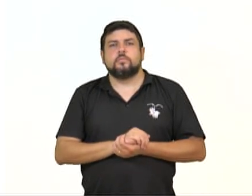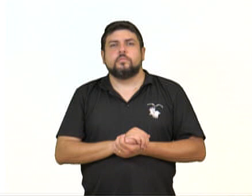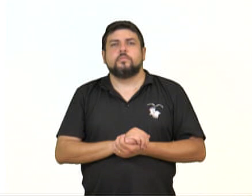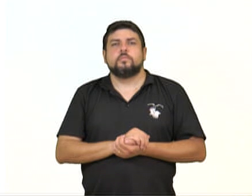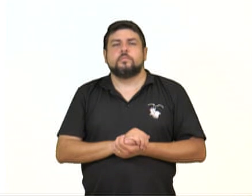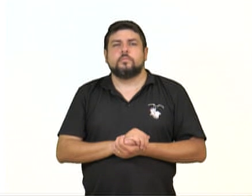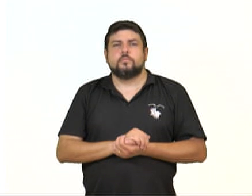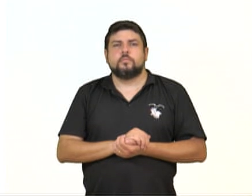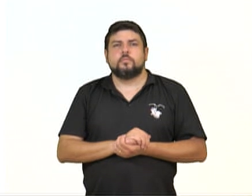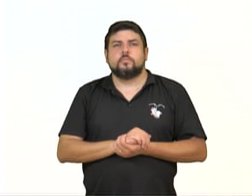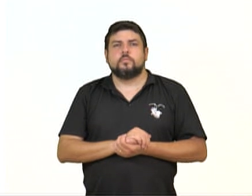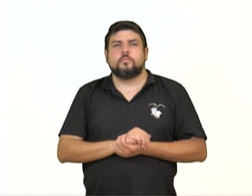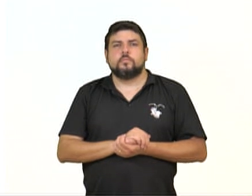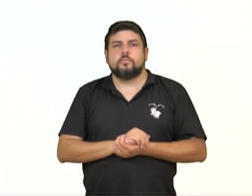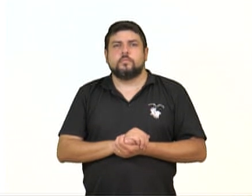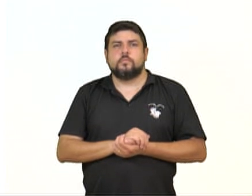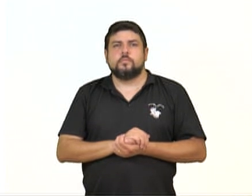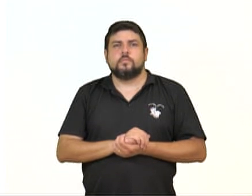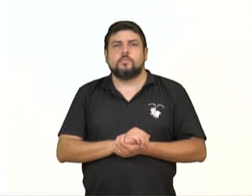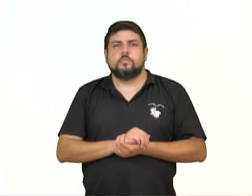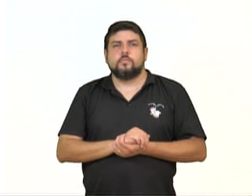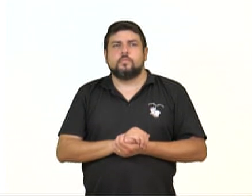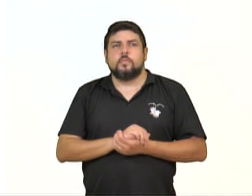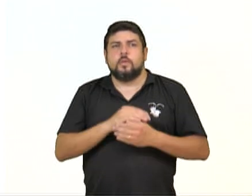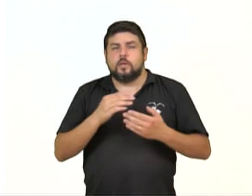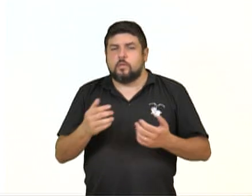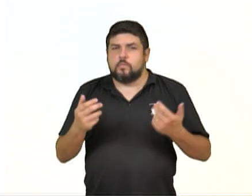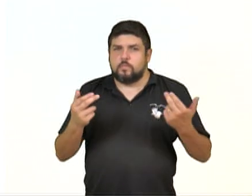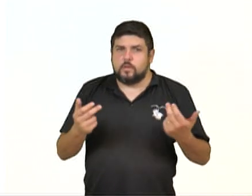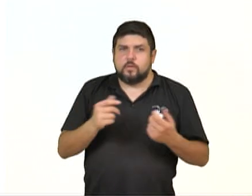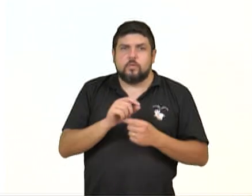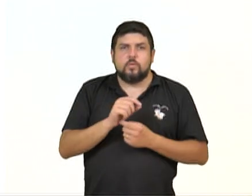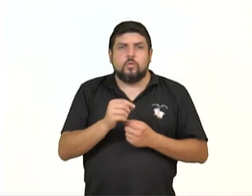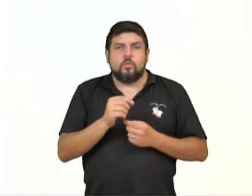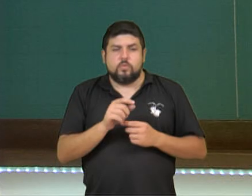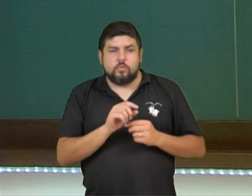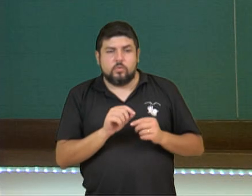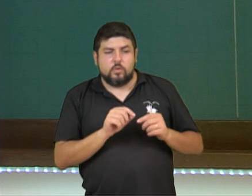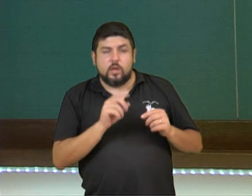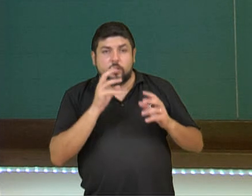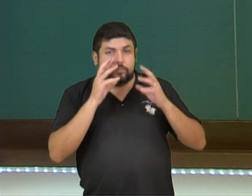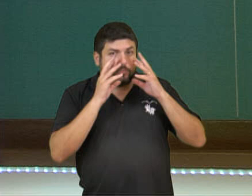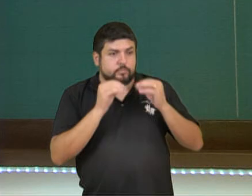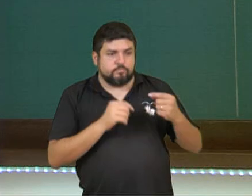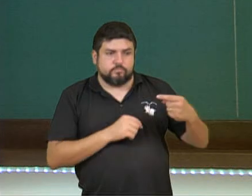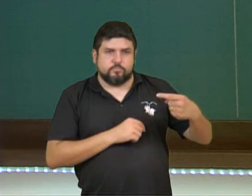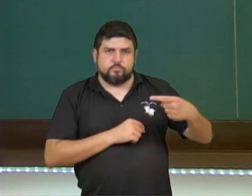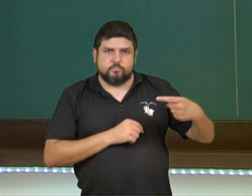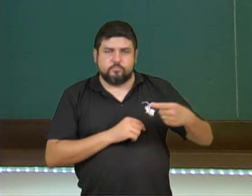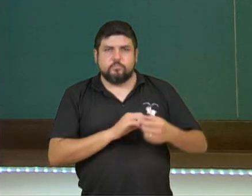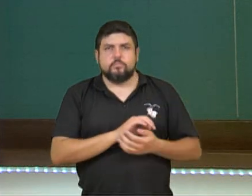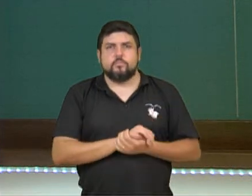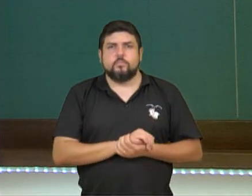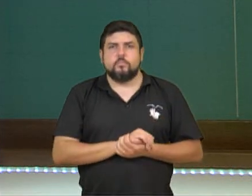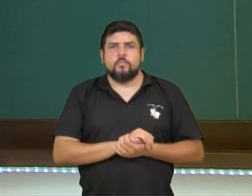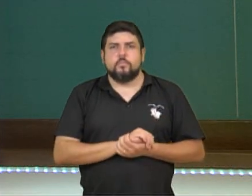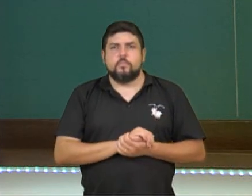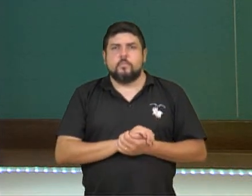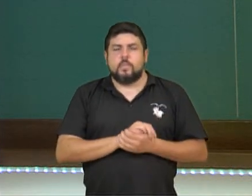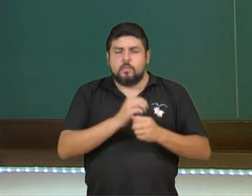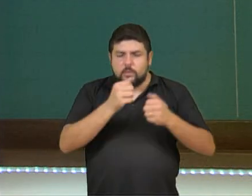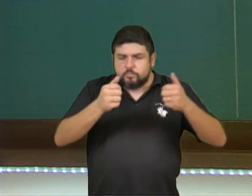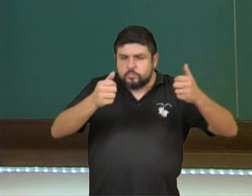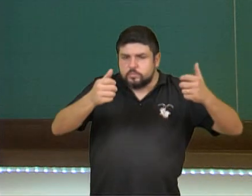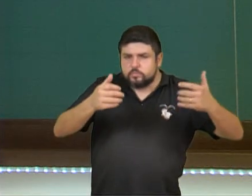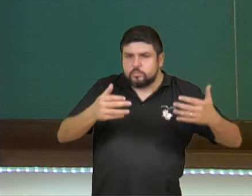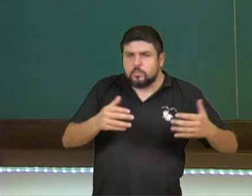subtraídas, ó, tá bom? Então, assim, nós temos o menos como sinal ali no meio, que não vai alterar muita coisa, tá